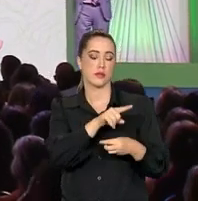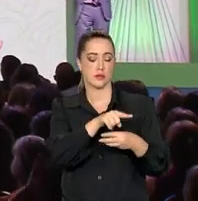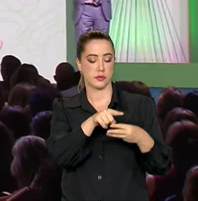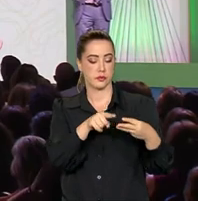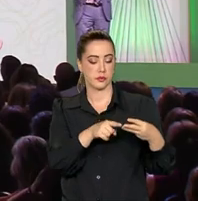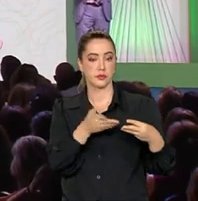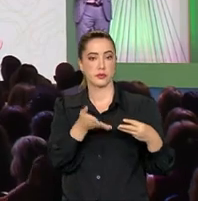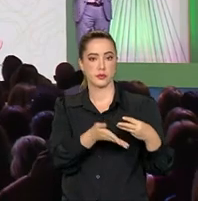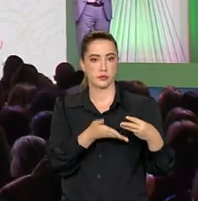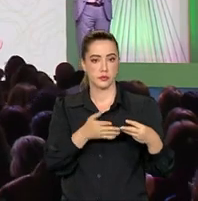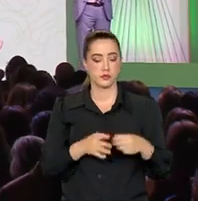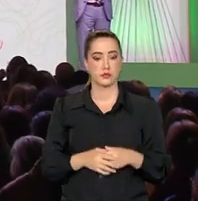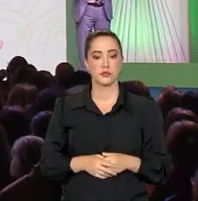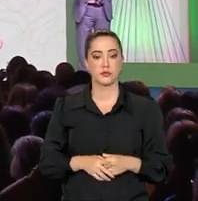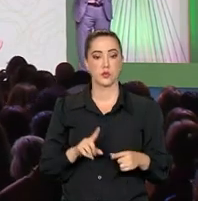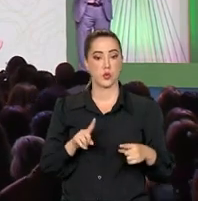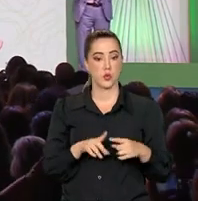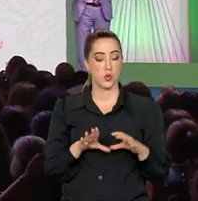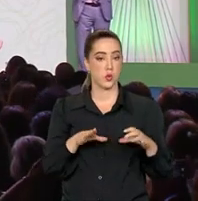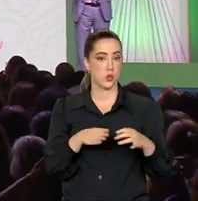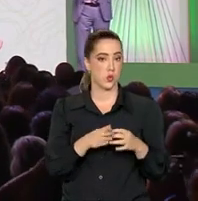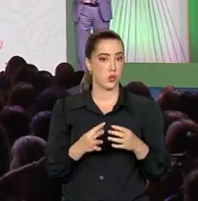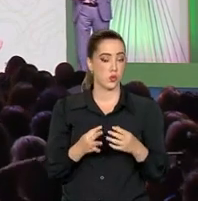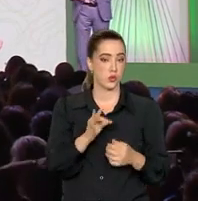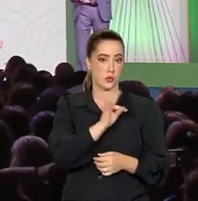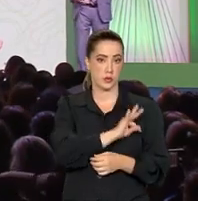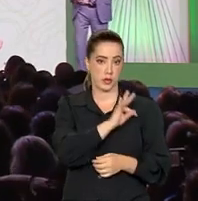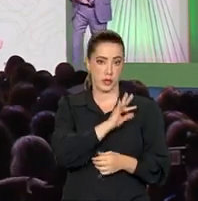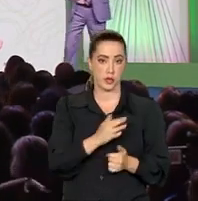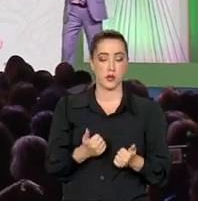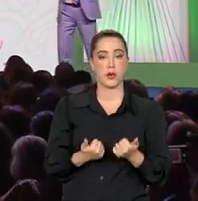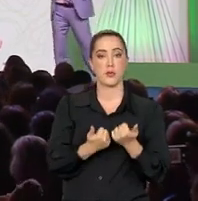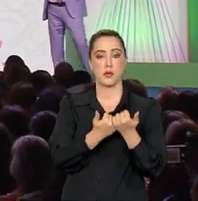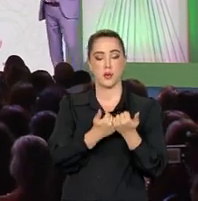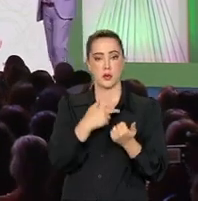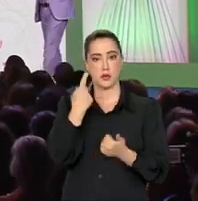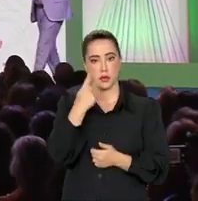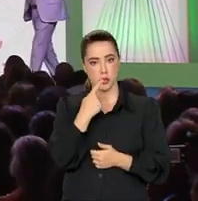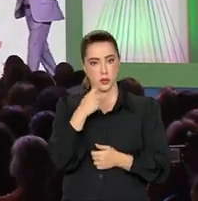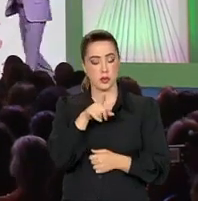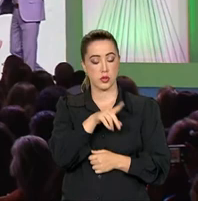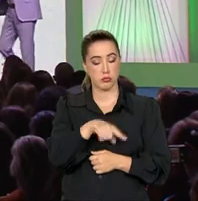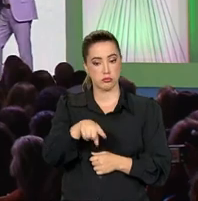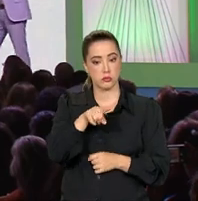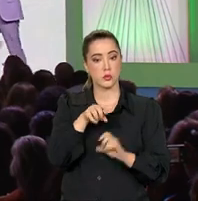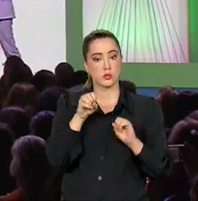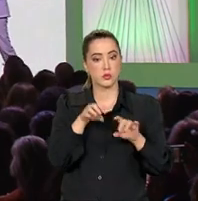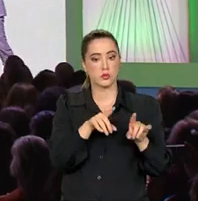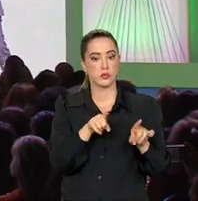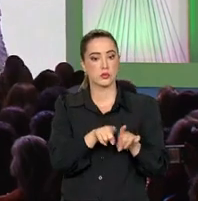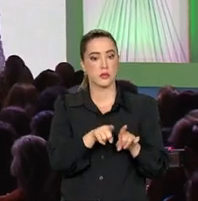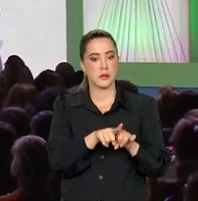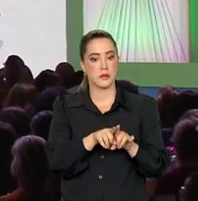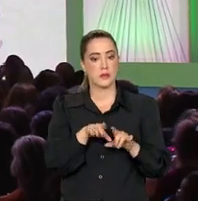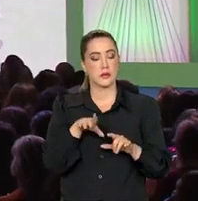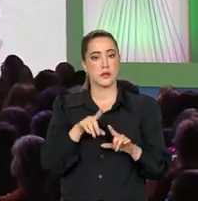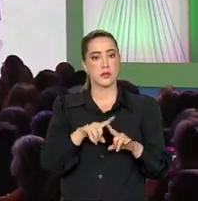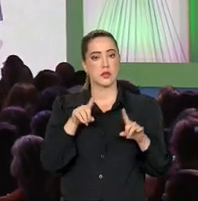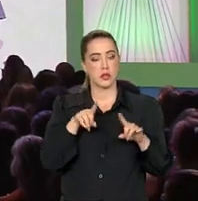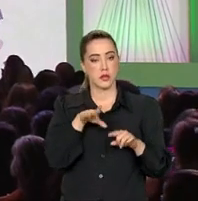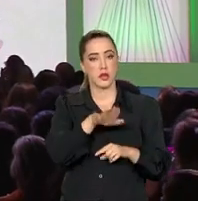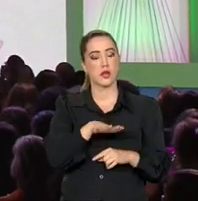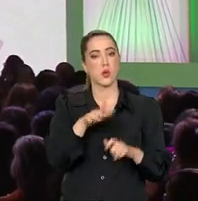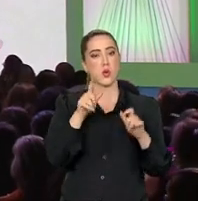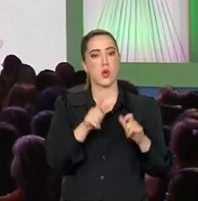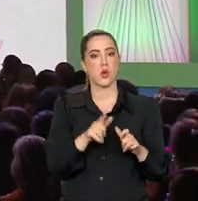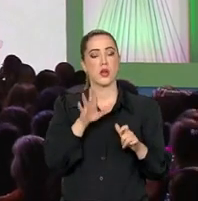pilares, né? Uma equipe técnica dedicada à política de alfabetização. Já tem estado que tem lá uma área na Secretaria de Educação